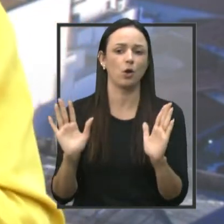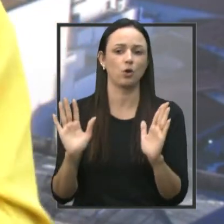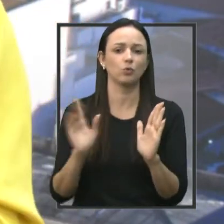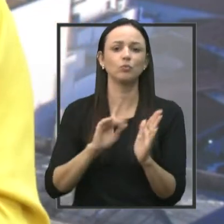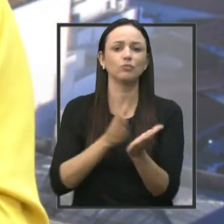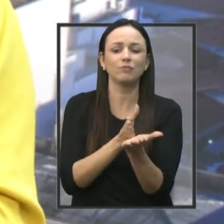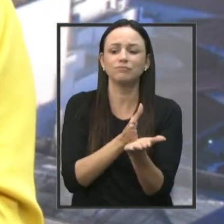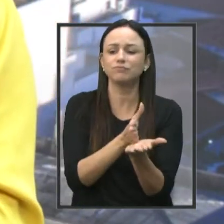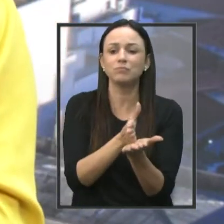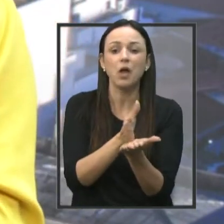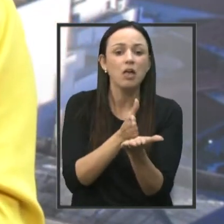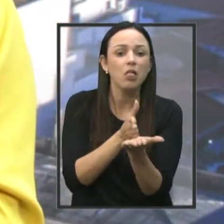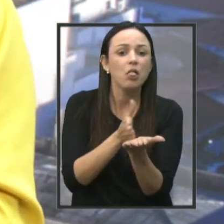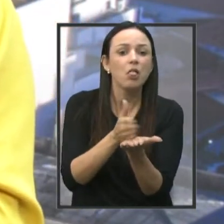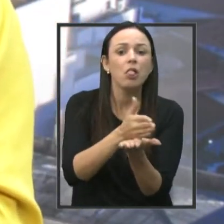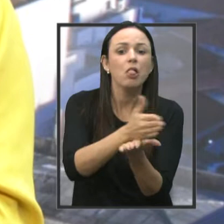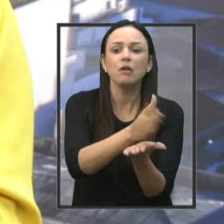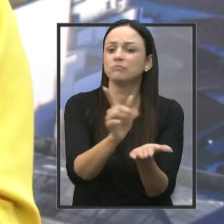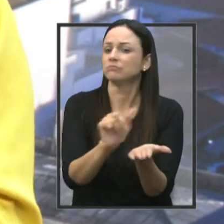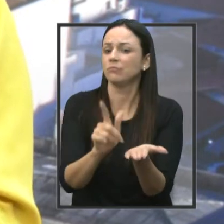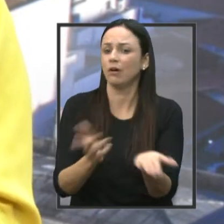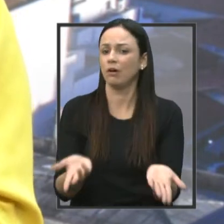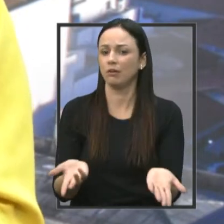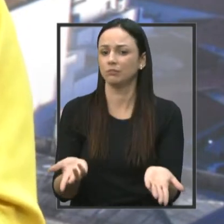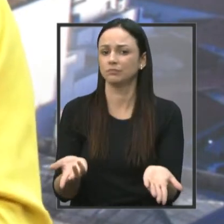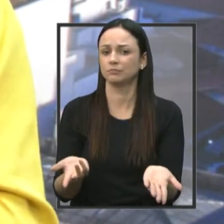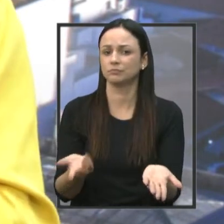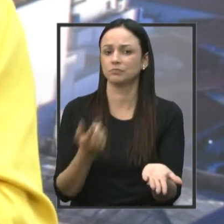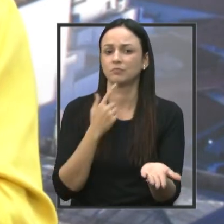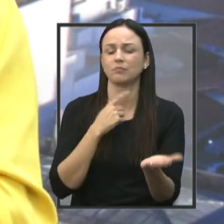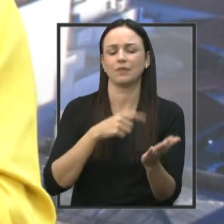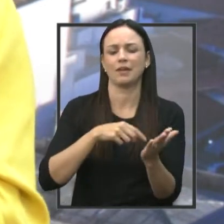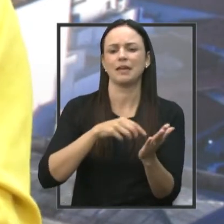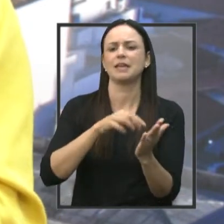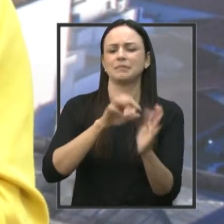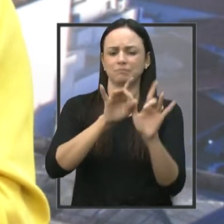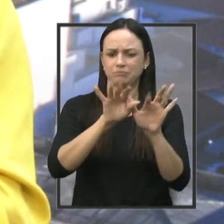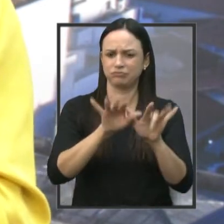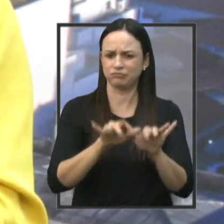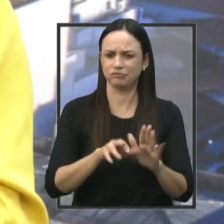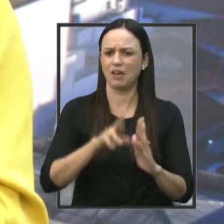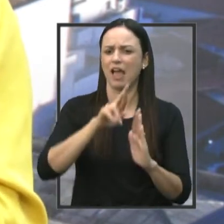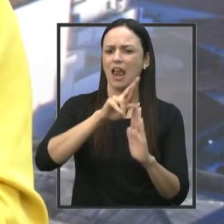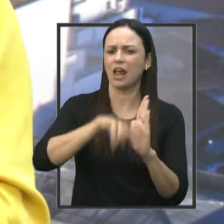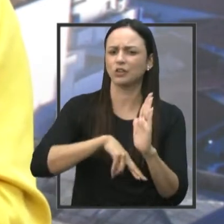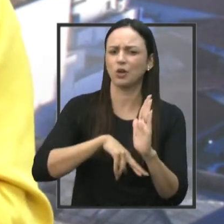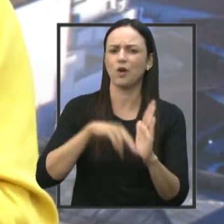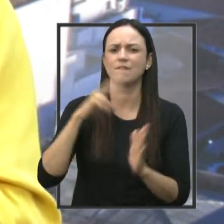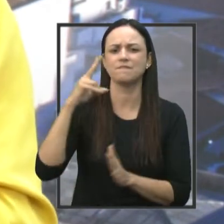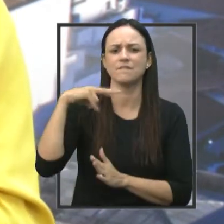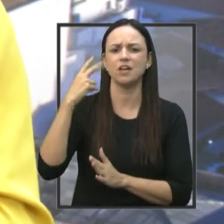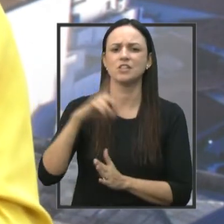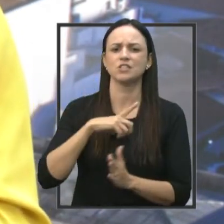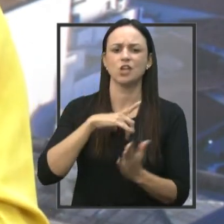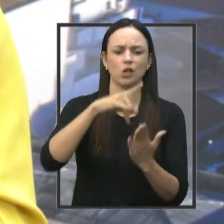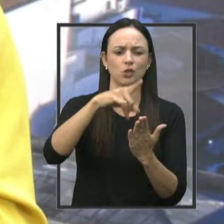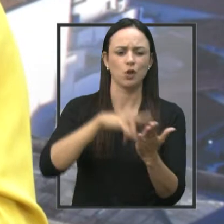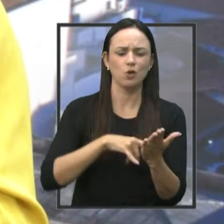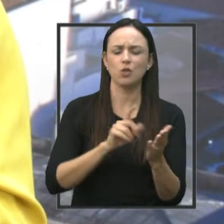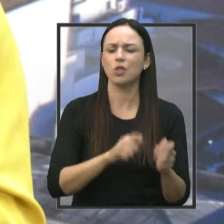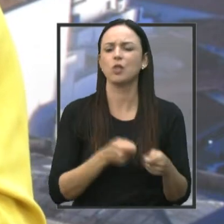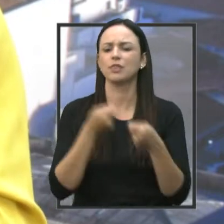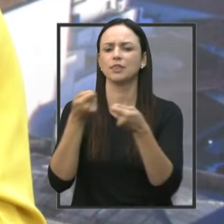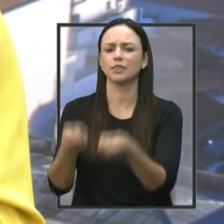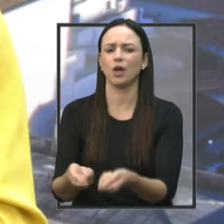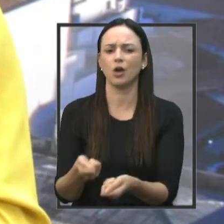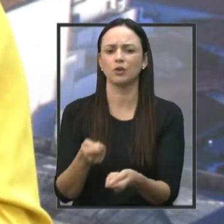direcionamento nenhum, entendeu? E aí escreveu no relatório que o vereador tinha os documentos, mas não forneceu. A obrigação